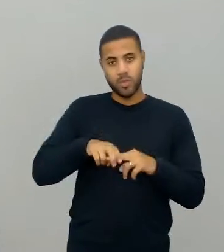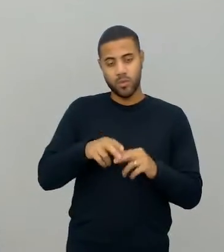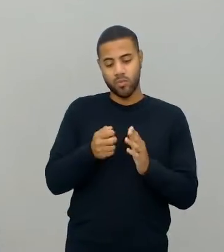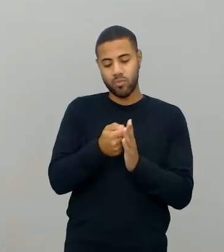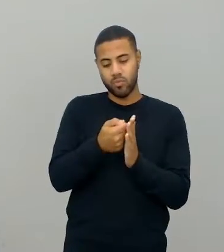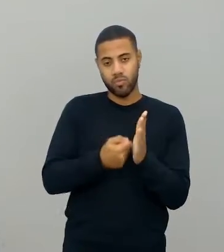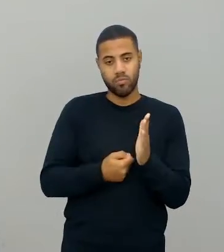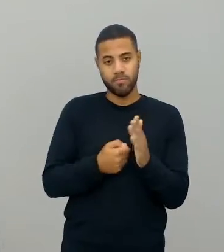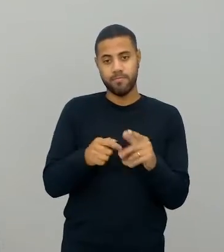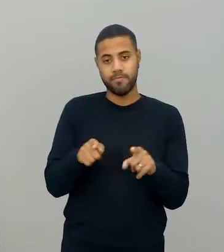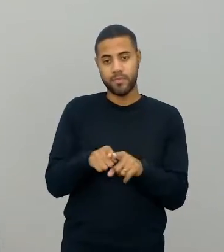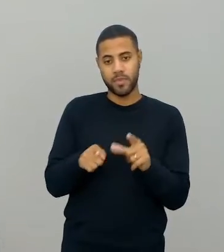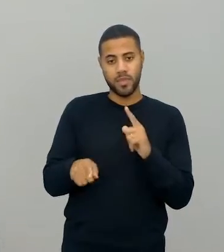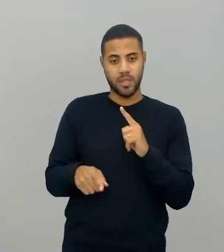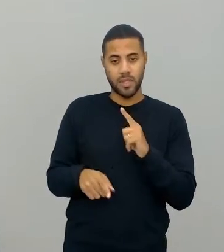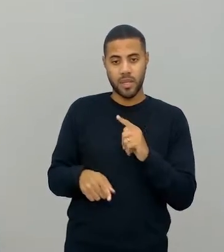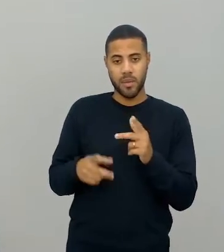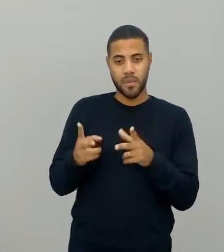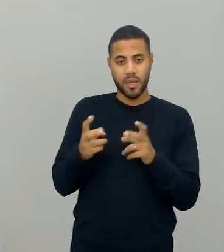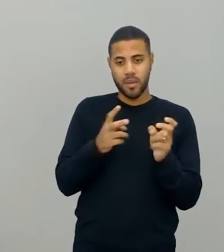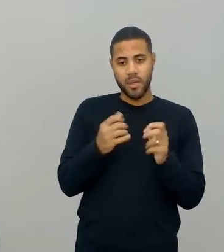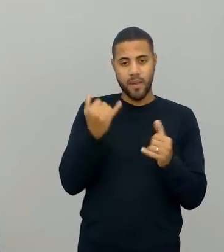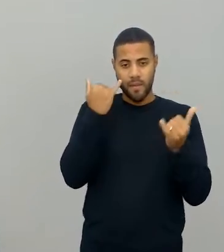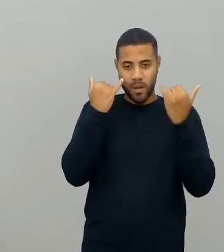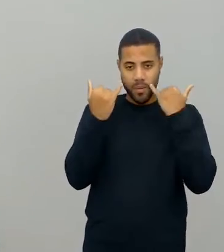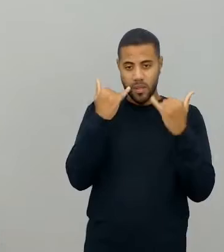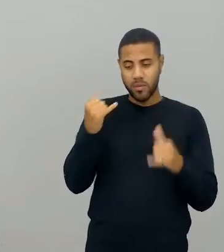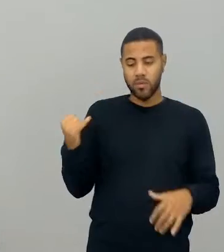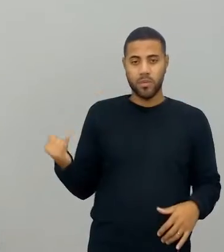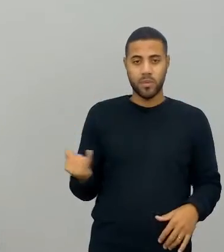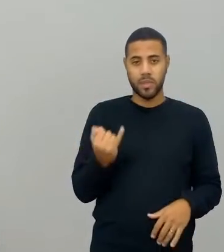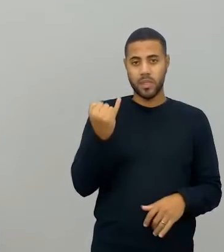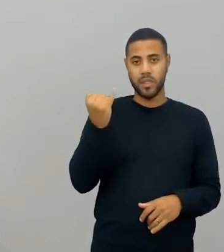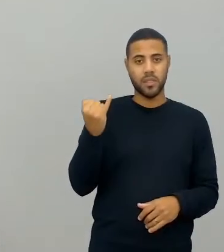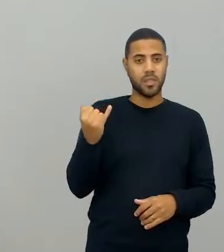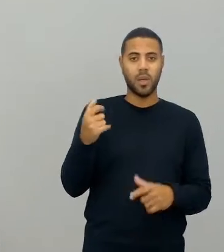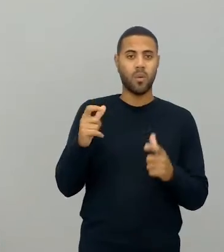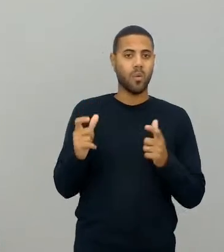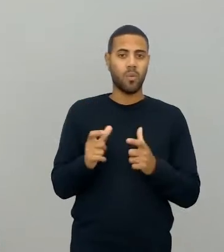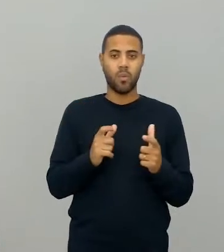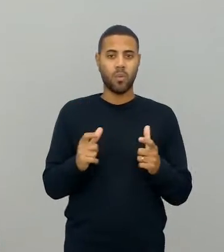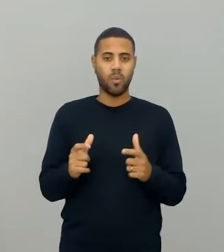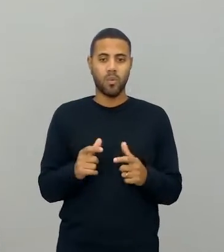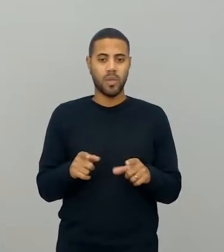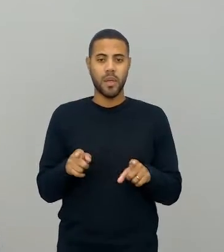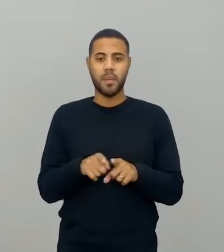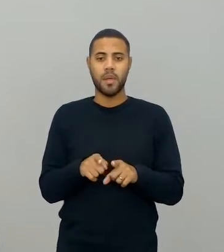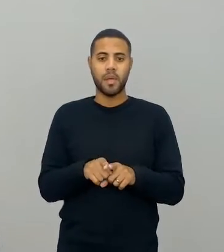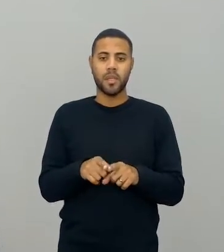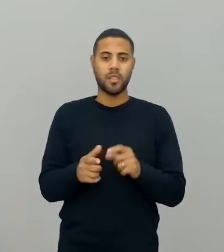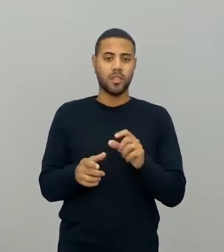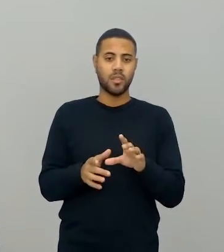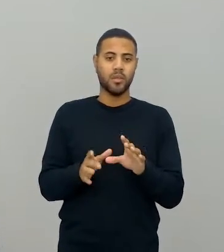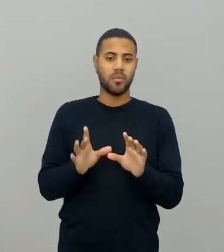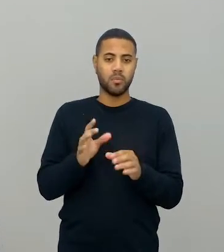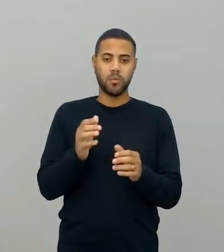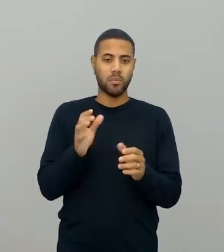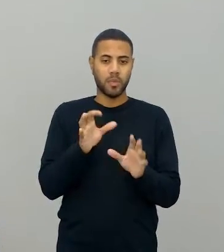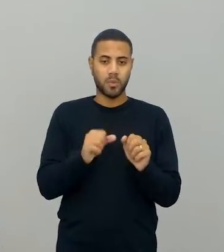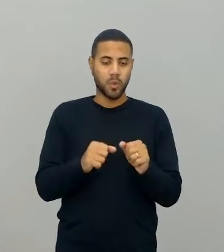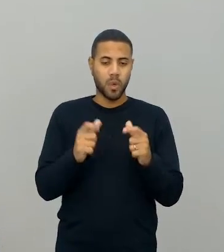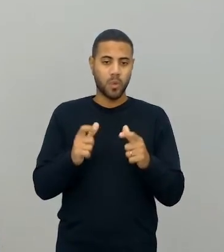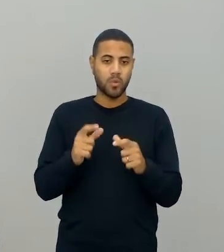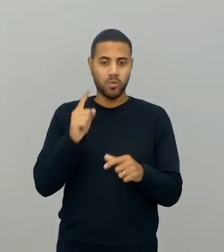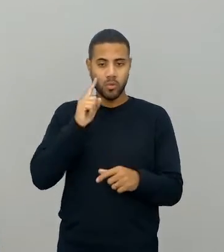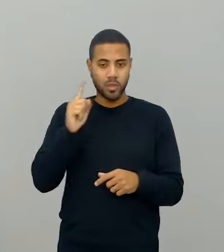gente observa algumas informações riquíssimas, aonde a gente coletou, de onde foi retirada, né,